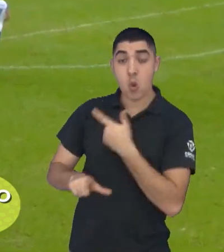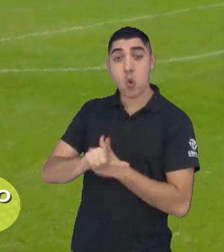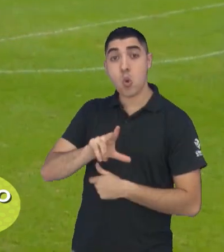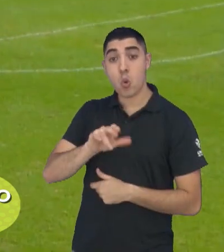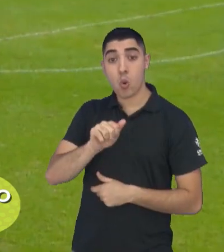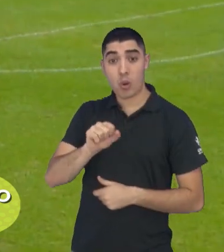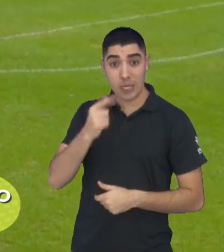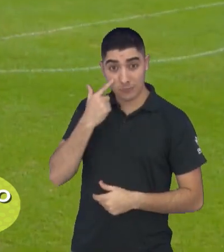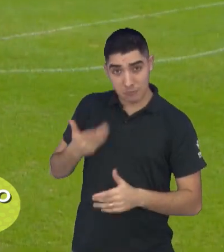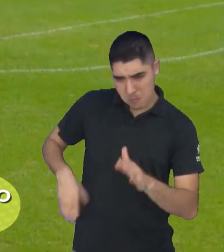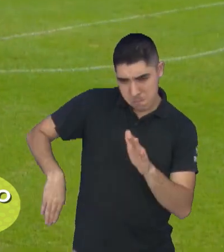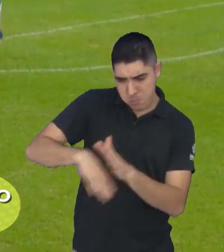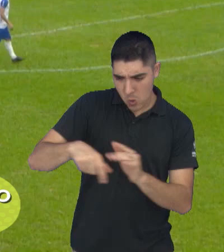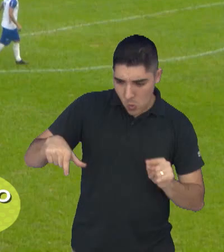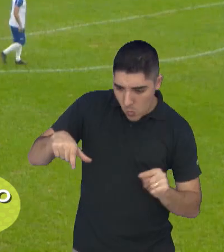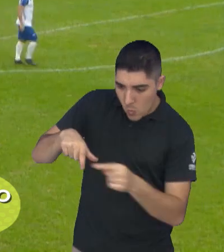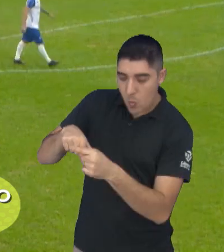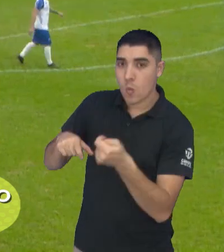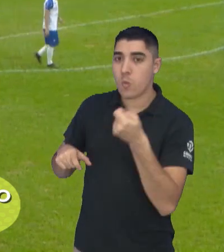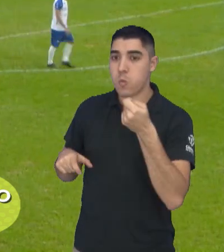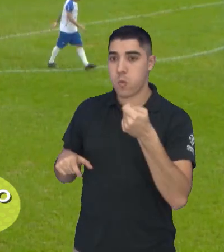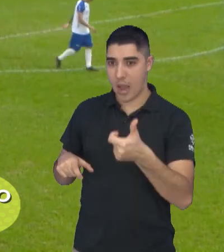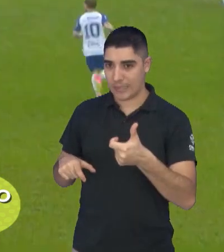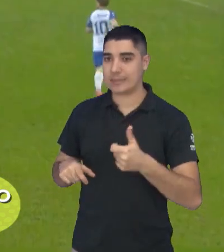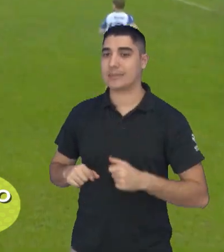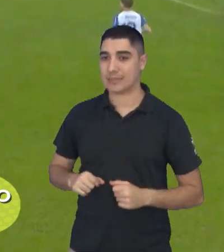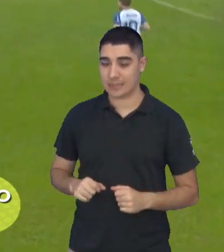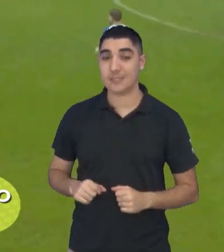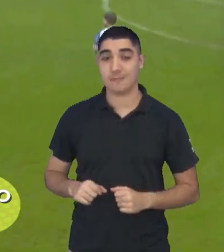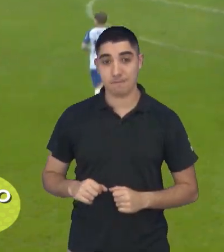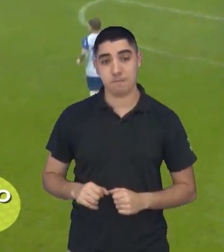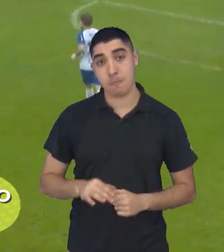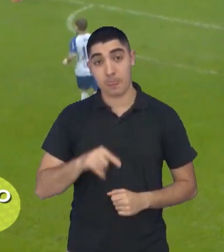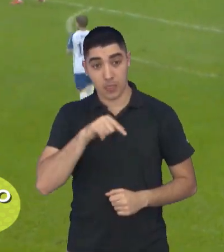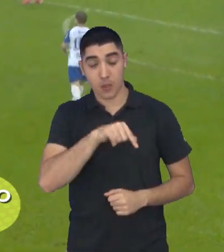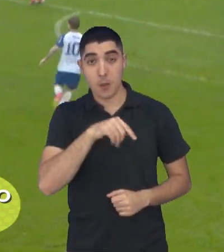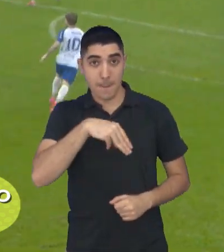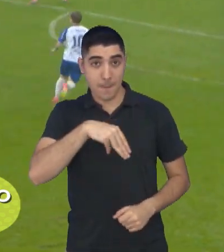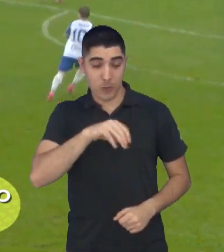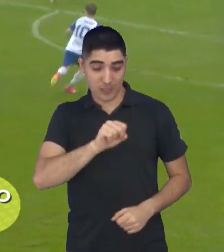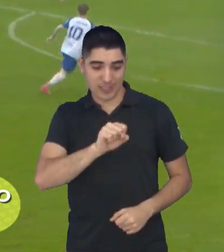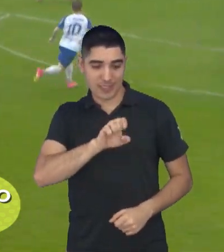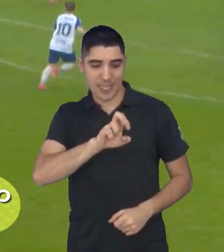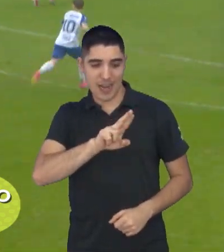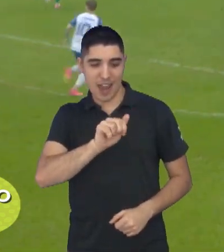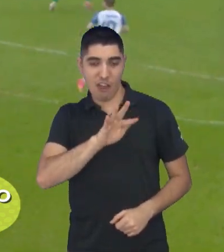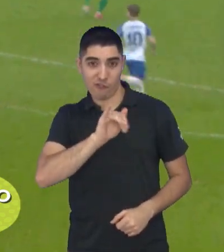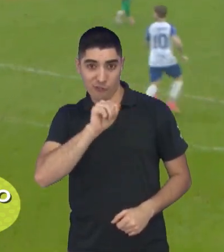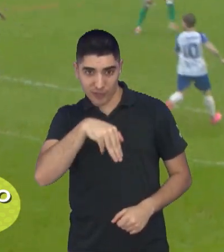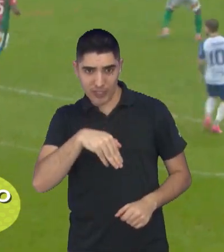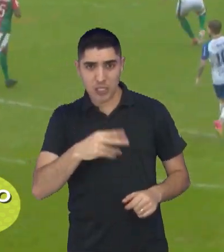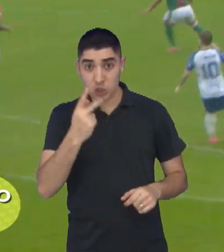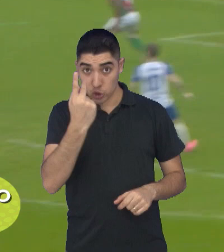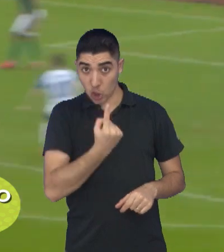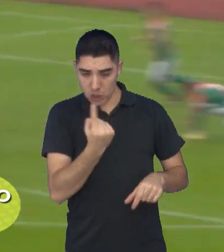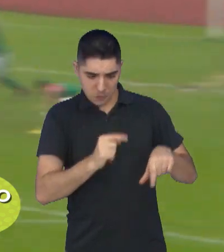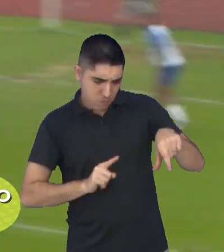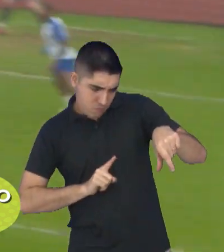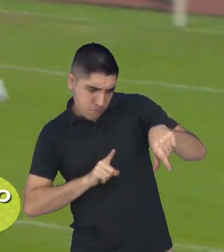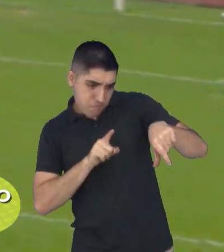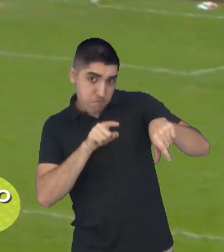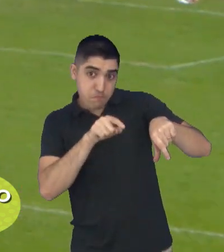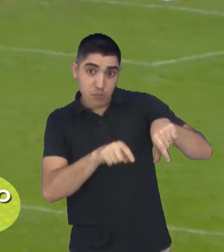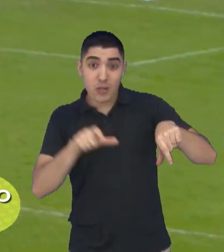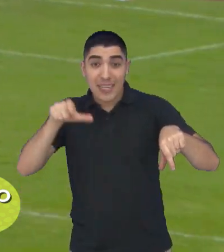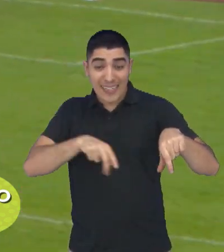esquerda e tirou tinta da trave de Luiz Augusto. Matheus Serafim fez jogada individual e cruzou para Nicolas, na marca